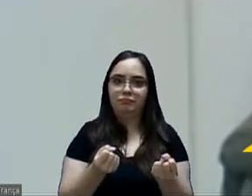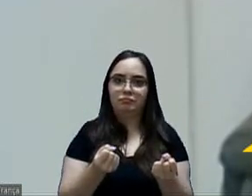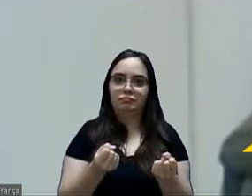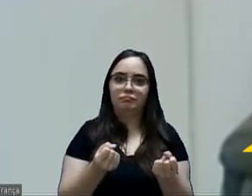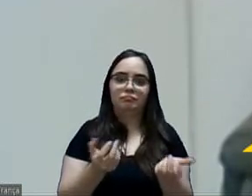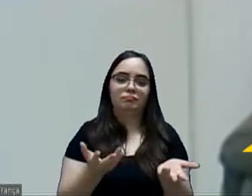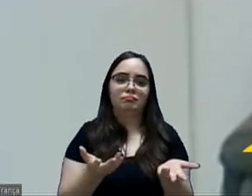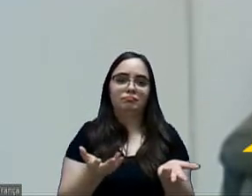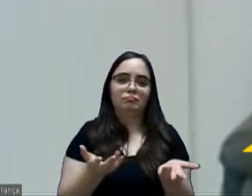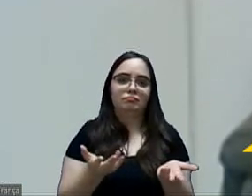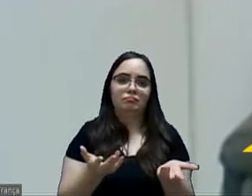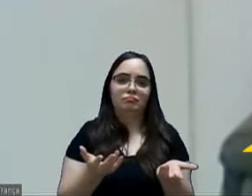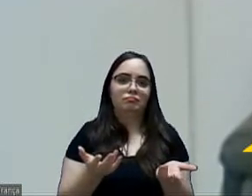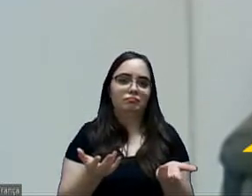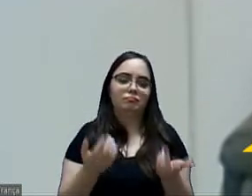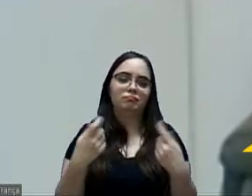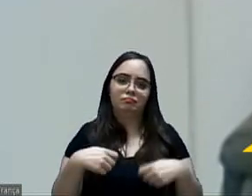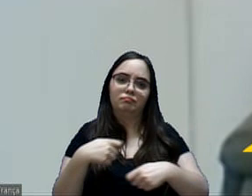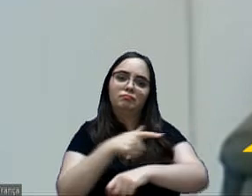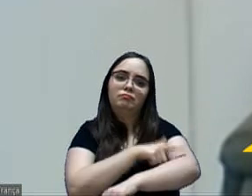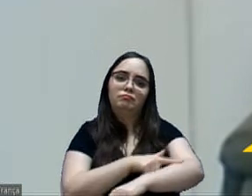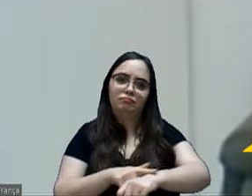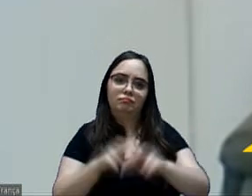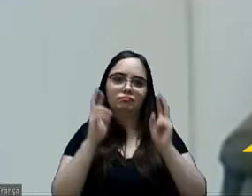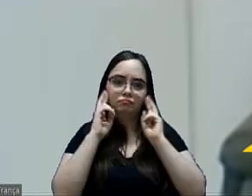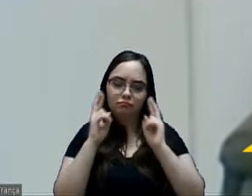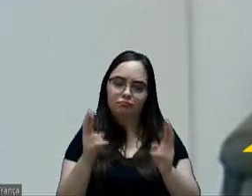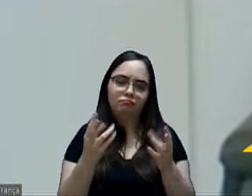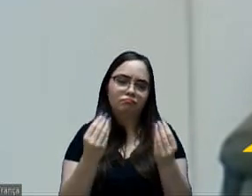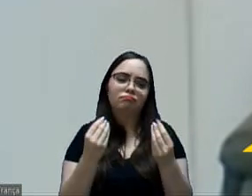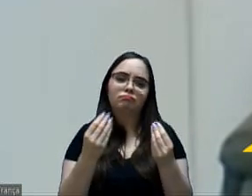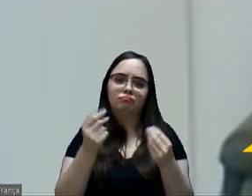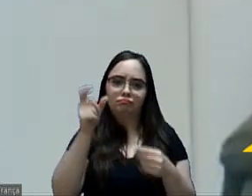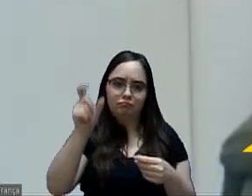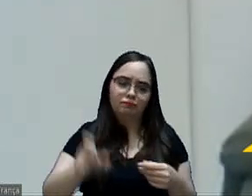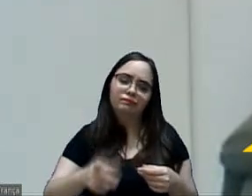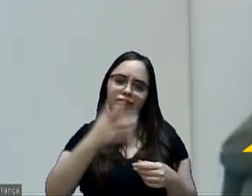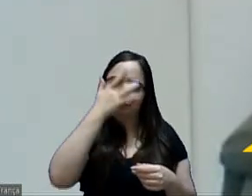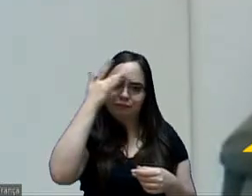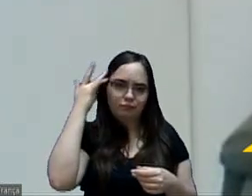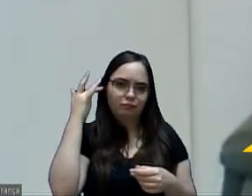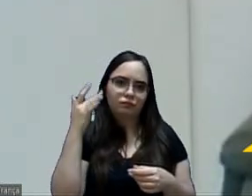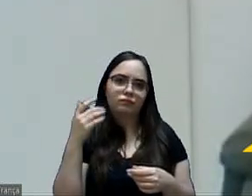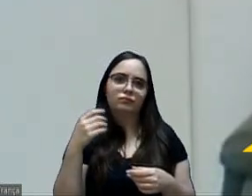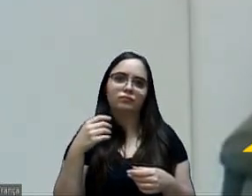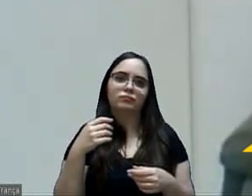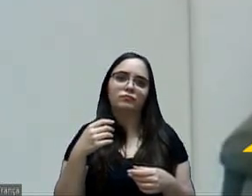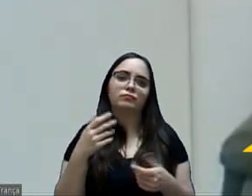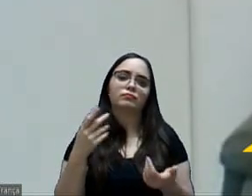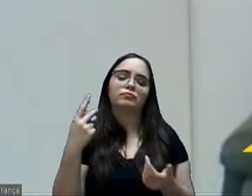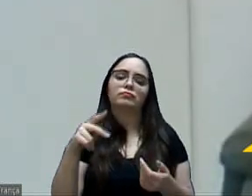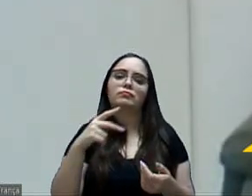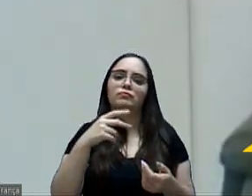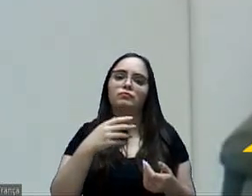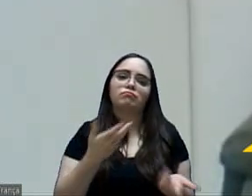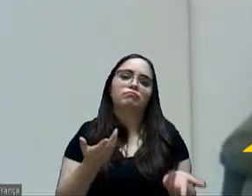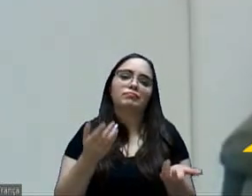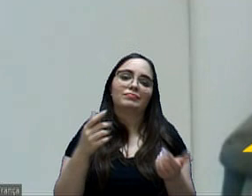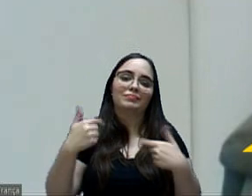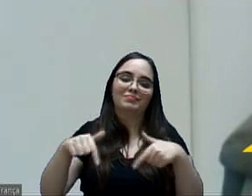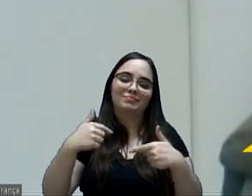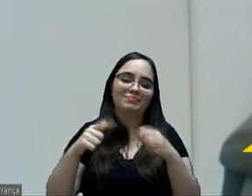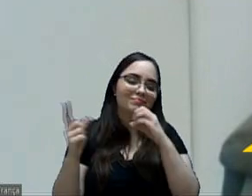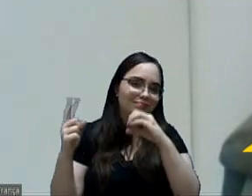aqui? Kiko, eu respeito você muito, enquanto pessoa, enquanto radialista, enquanto cidadão.